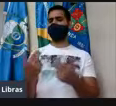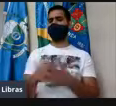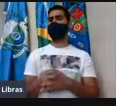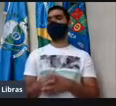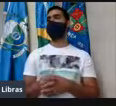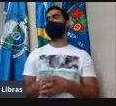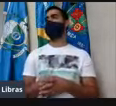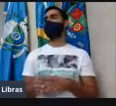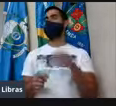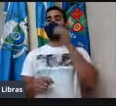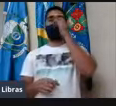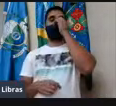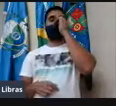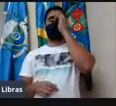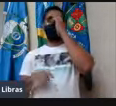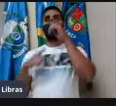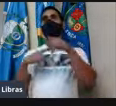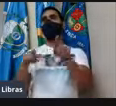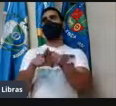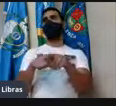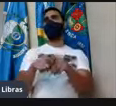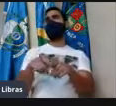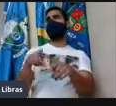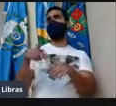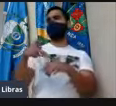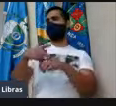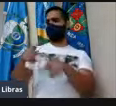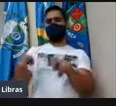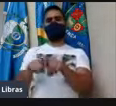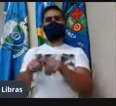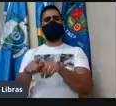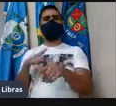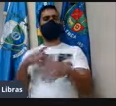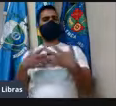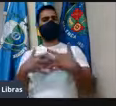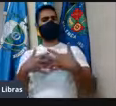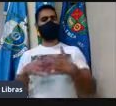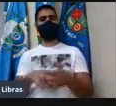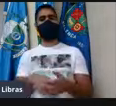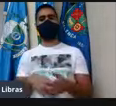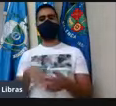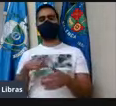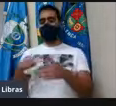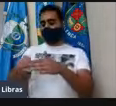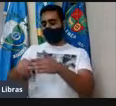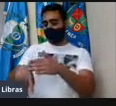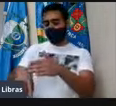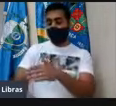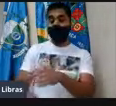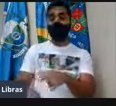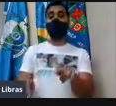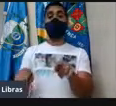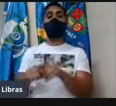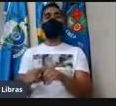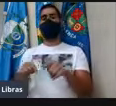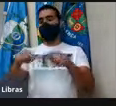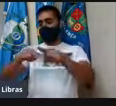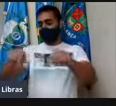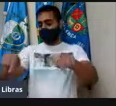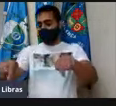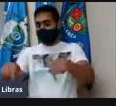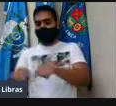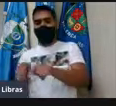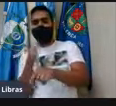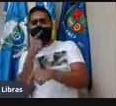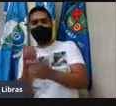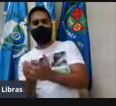de origem, sem os paralelepípedos que davam sua forma e sustentação, provocando um afundamento no solo que transformou-se em outro ponto de